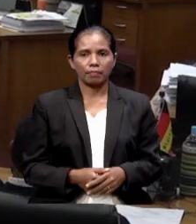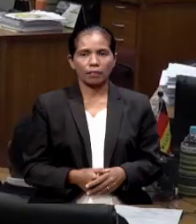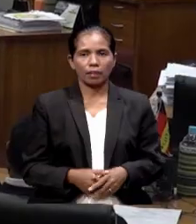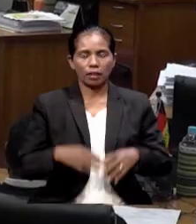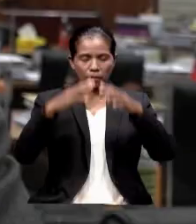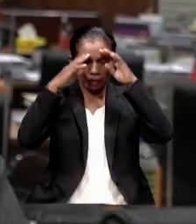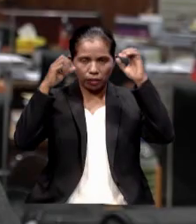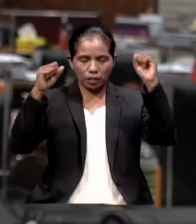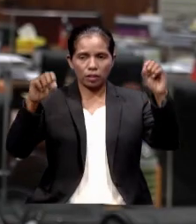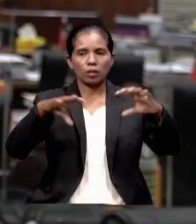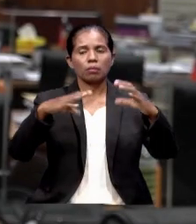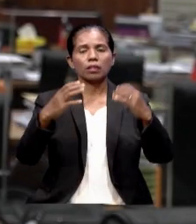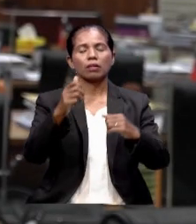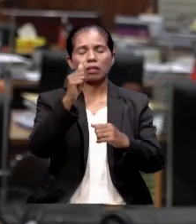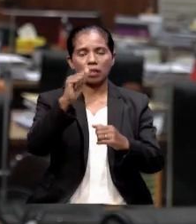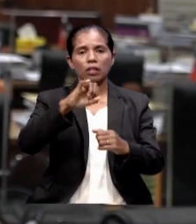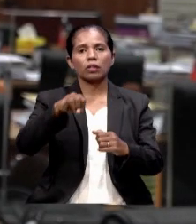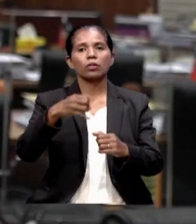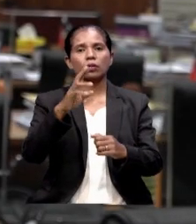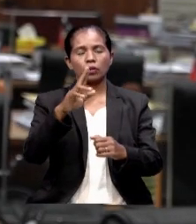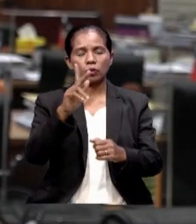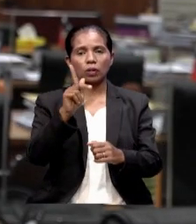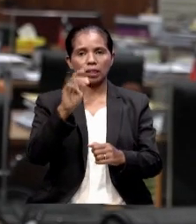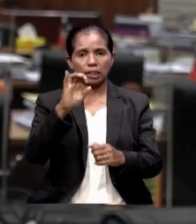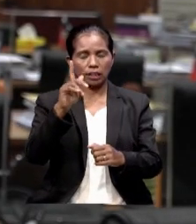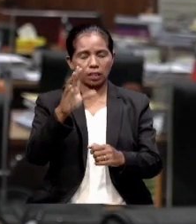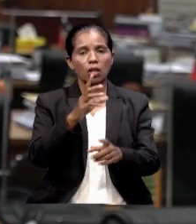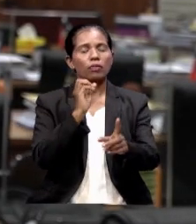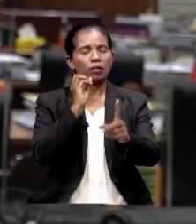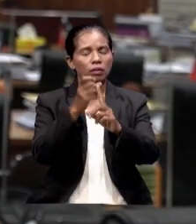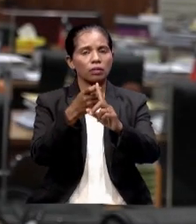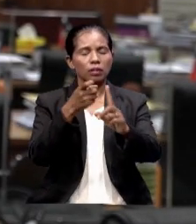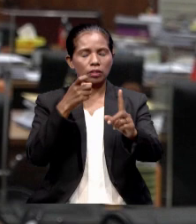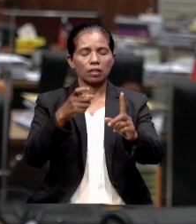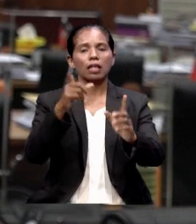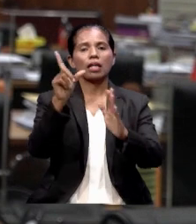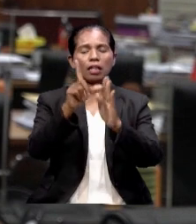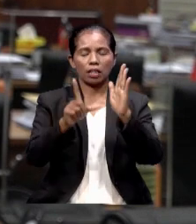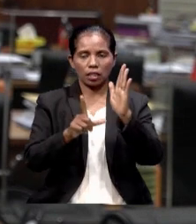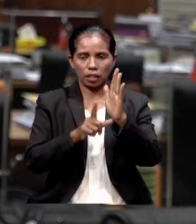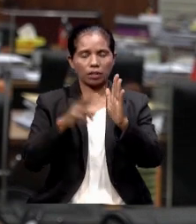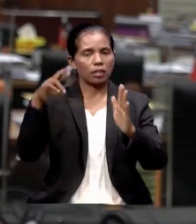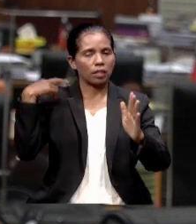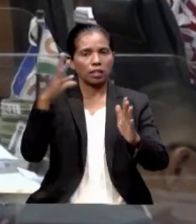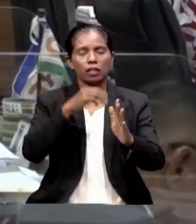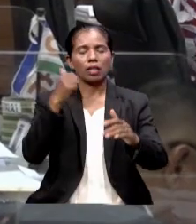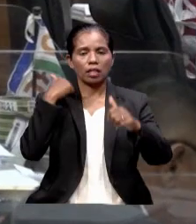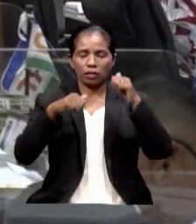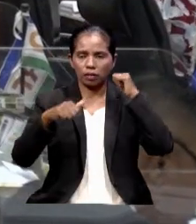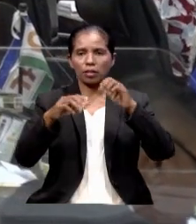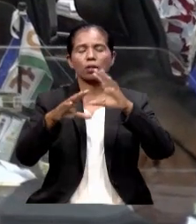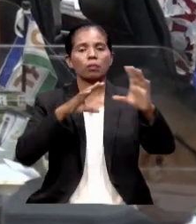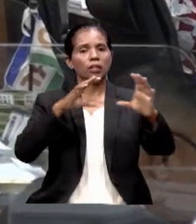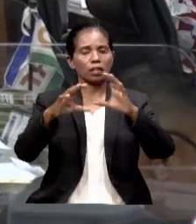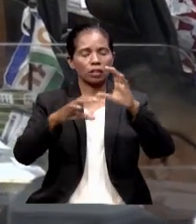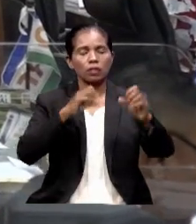Presidente Comissão A, Joaquim dos Santos Sateten, objetivo de lei radiodifusão, autorregula exercício atividade de comunicação